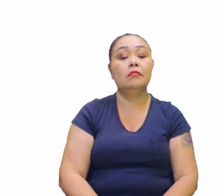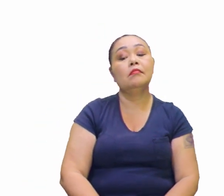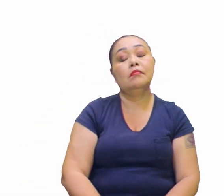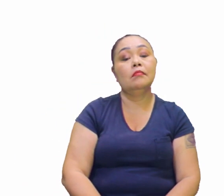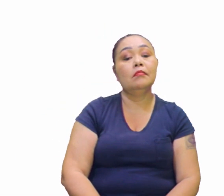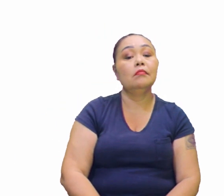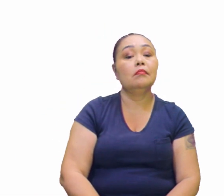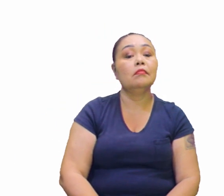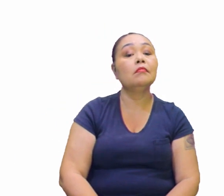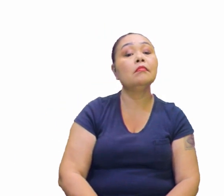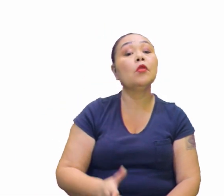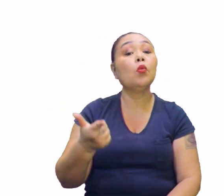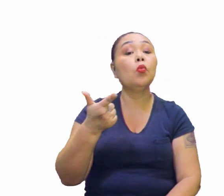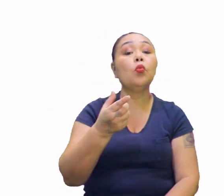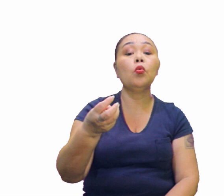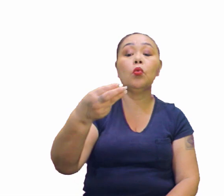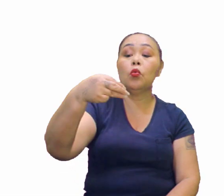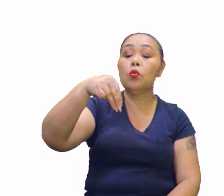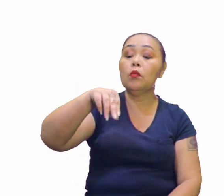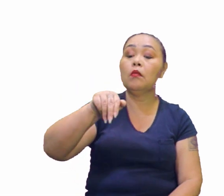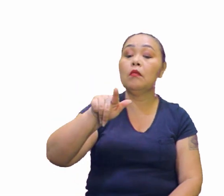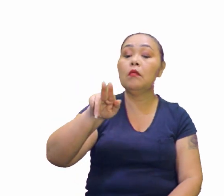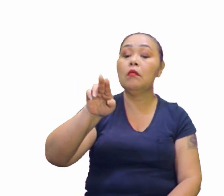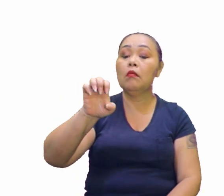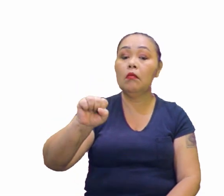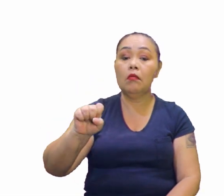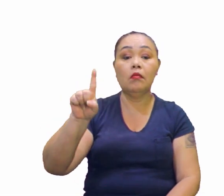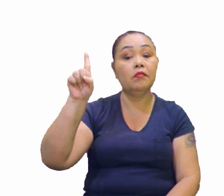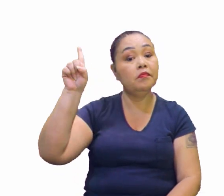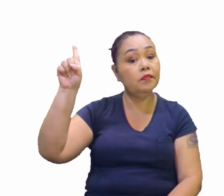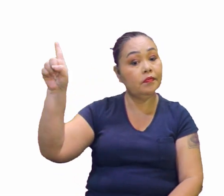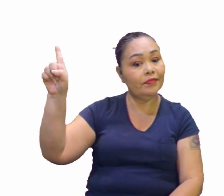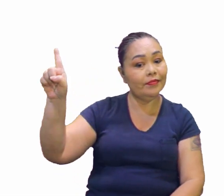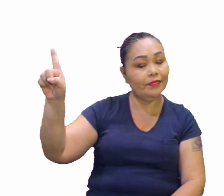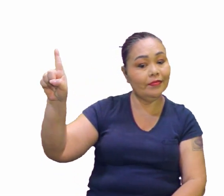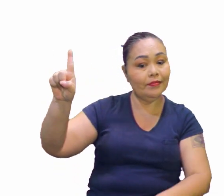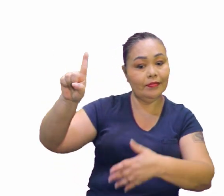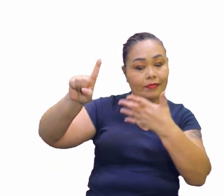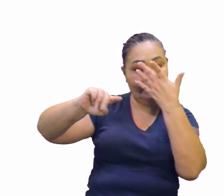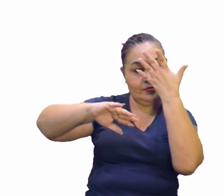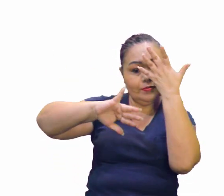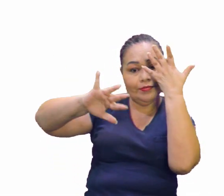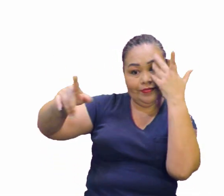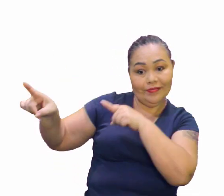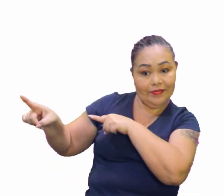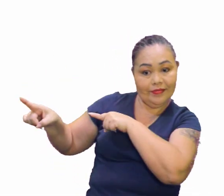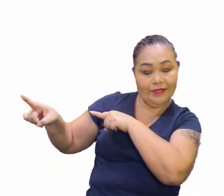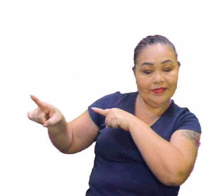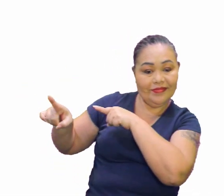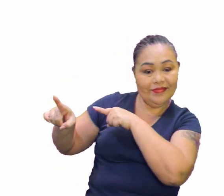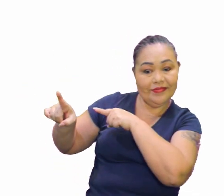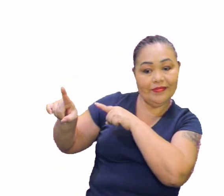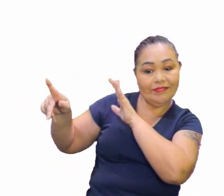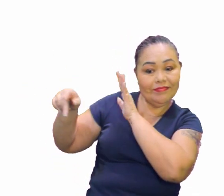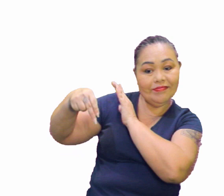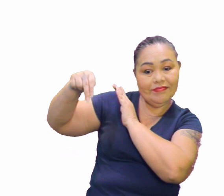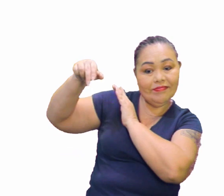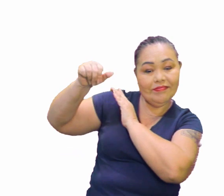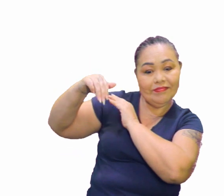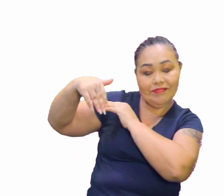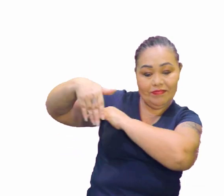Vamos para um outro bioma chamado mangues. É uma vegetação lá das